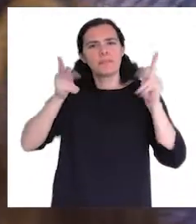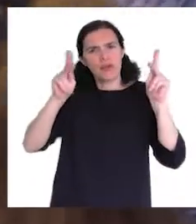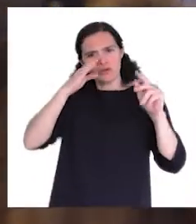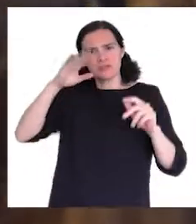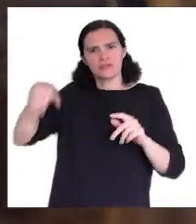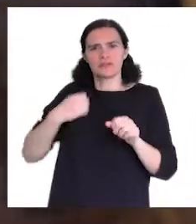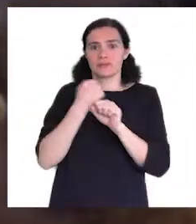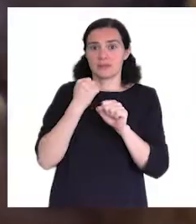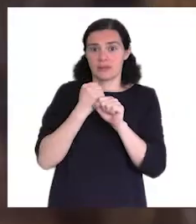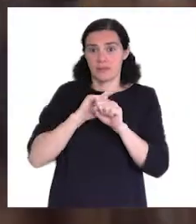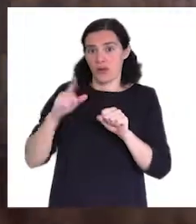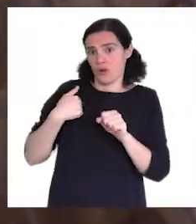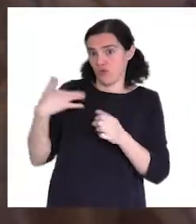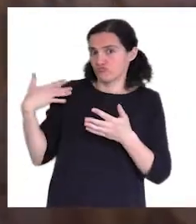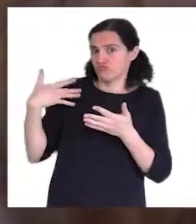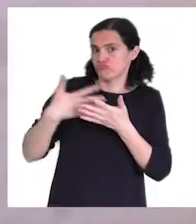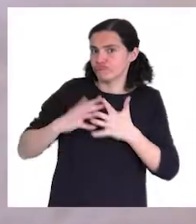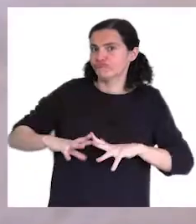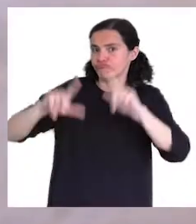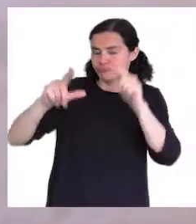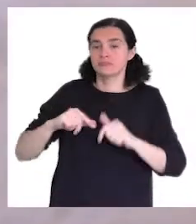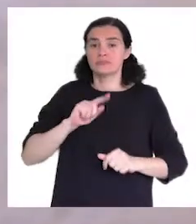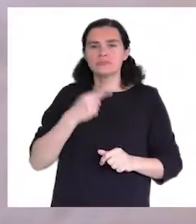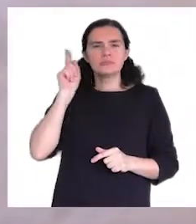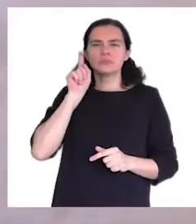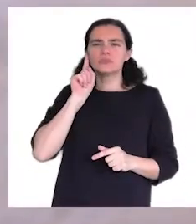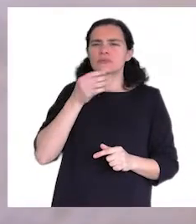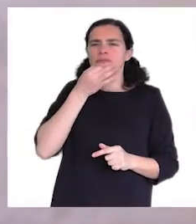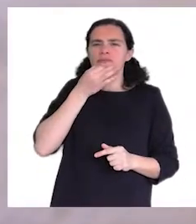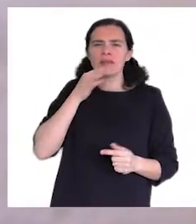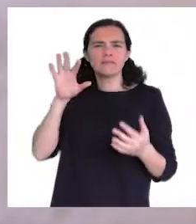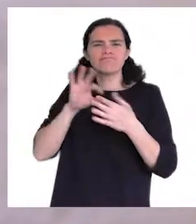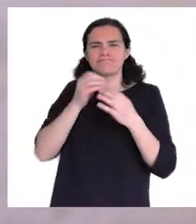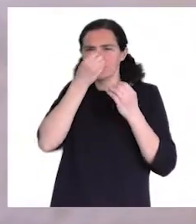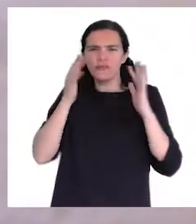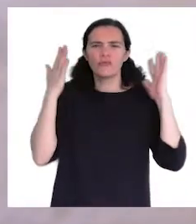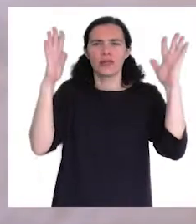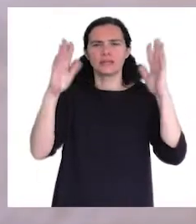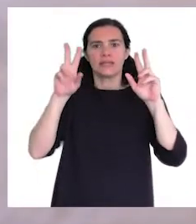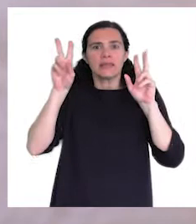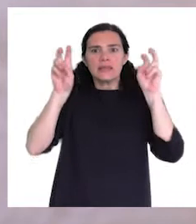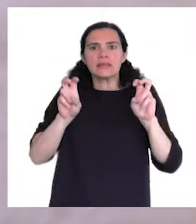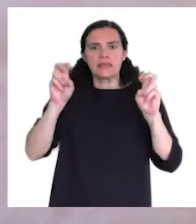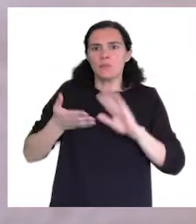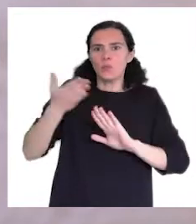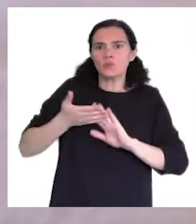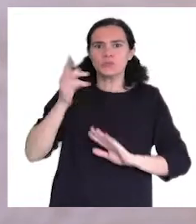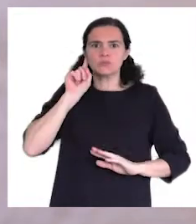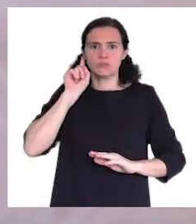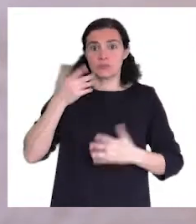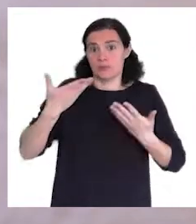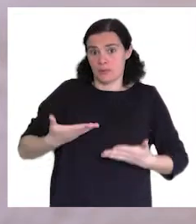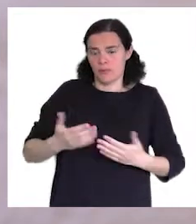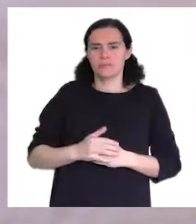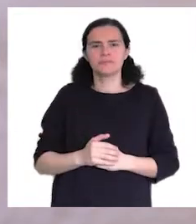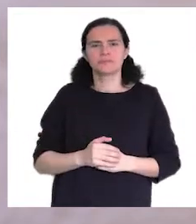do trabalho que já temos vindo a desenvolver. O grande mote da importância de falarmos sobre a floresta, sendo um tema tão urgente e tão emergente nos dias de